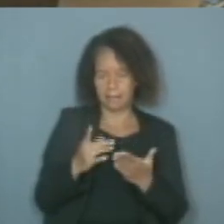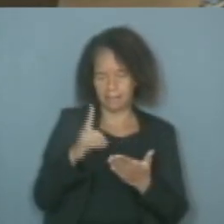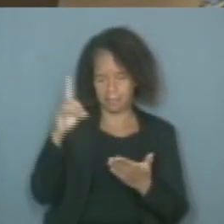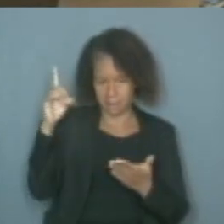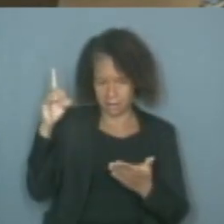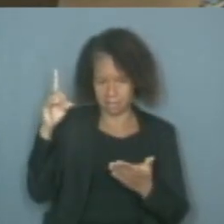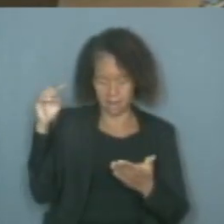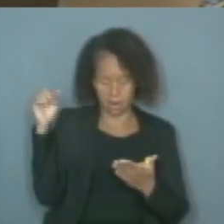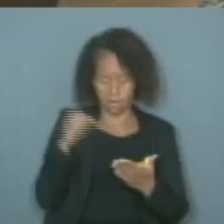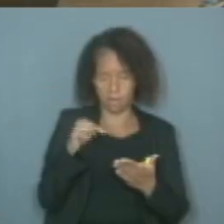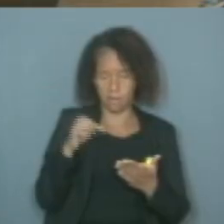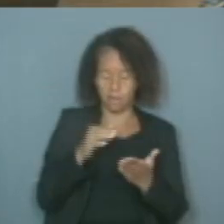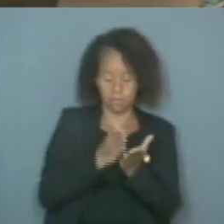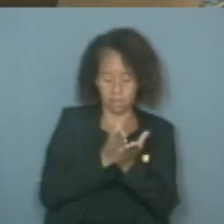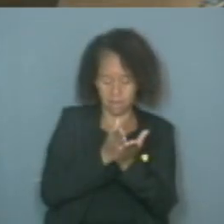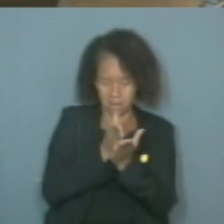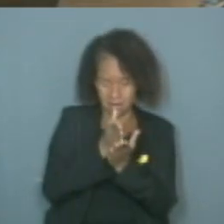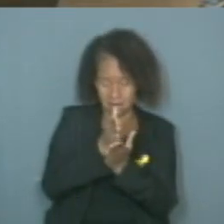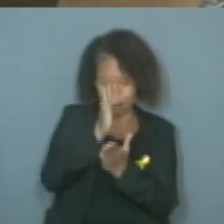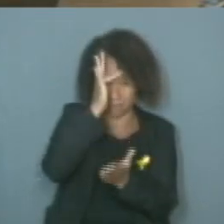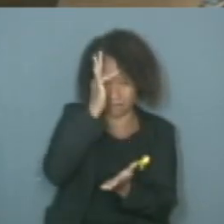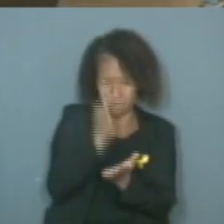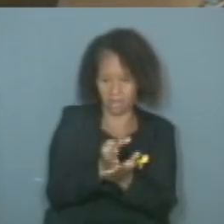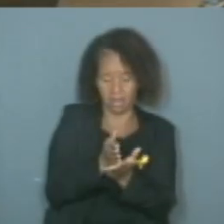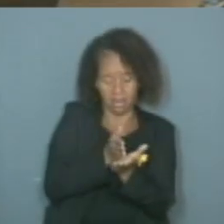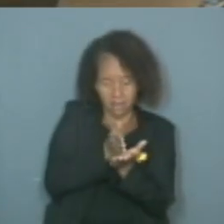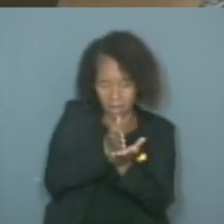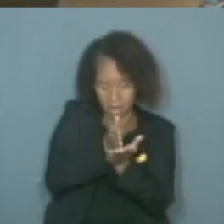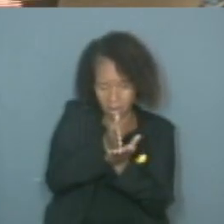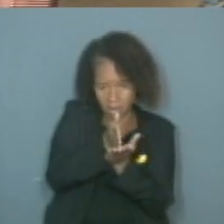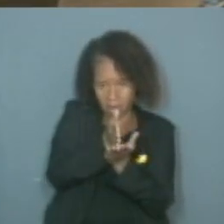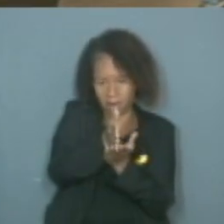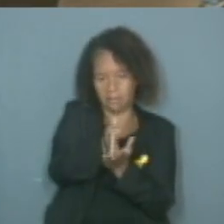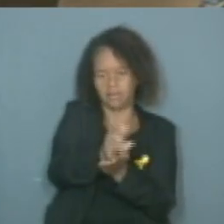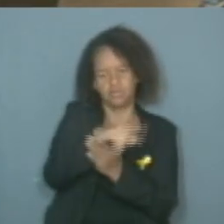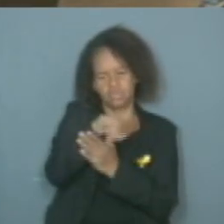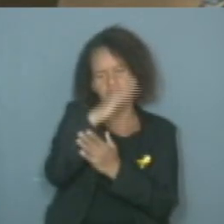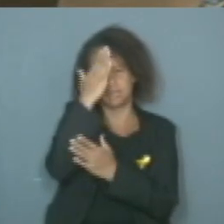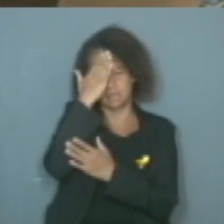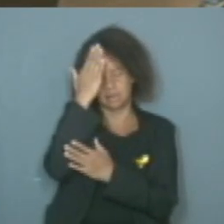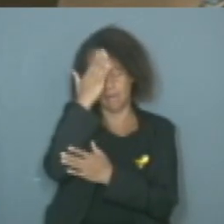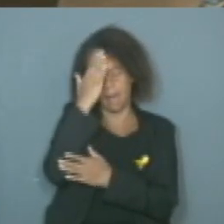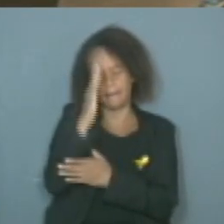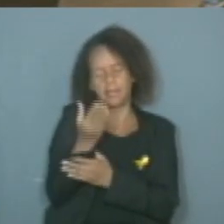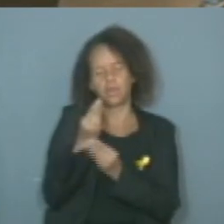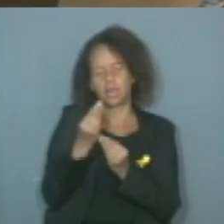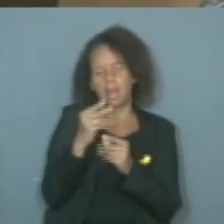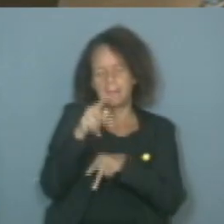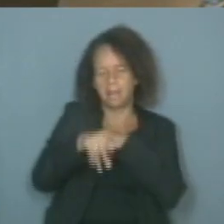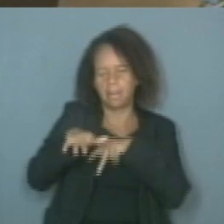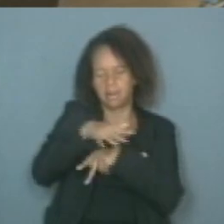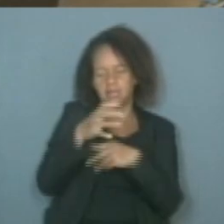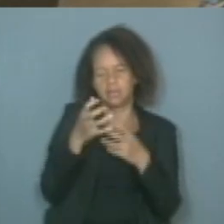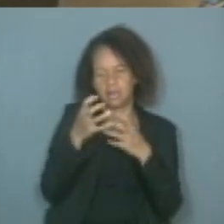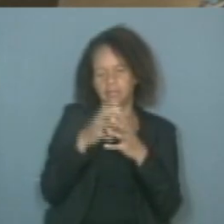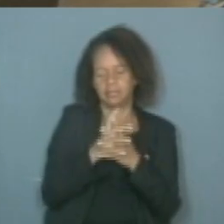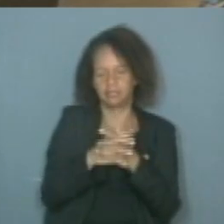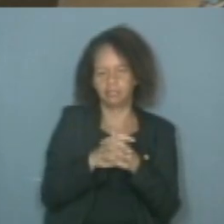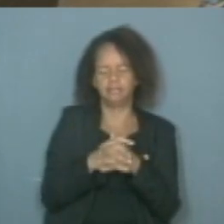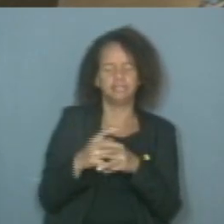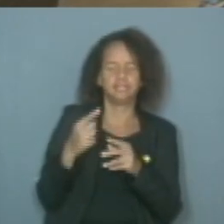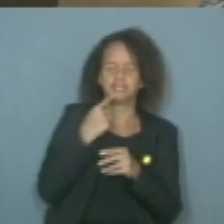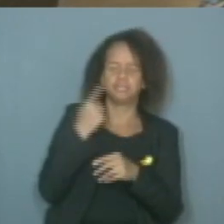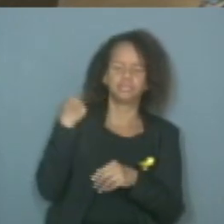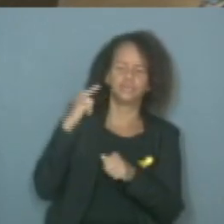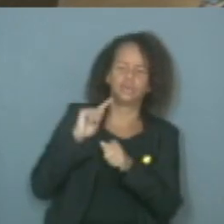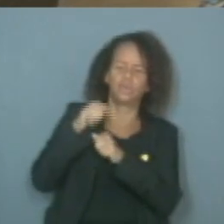Sagrada como a sua direção de fé e caminho, a gente já sabe o que é que a população quer. Recentemente, a